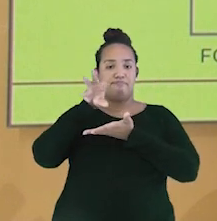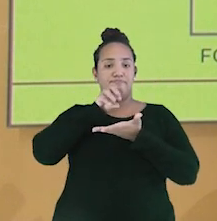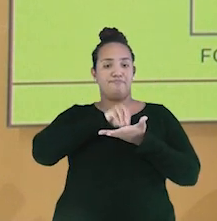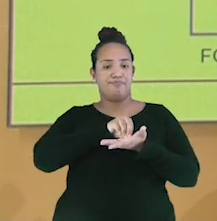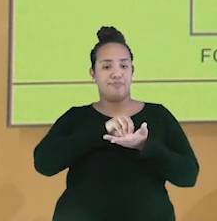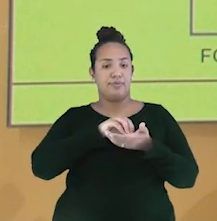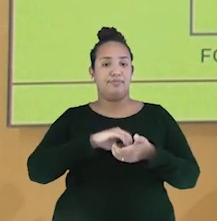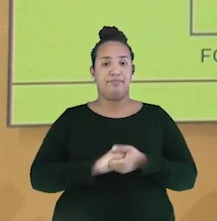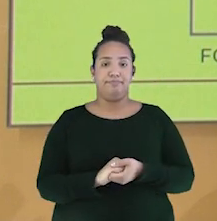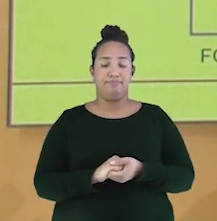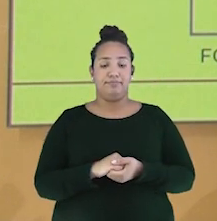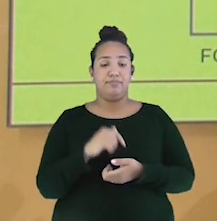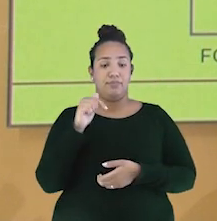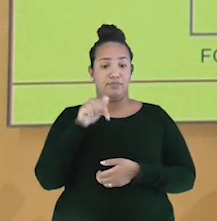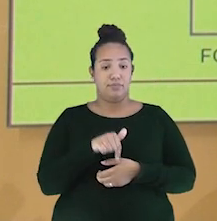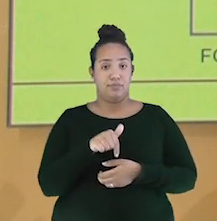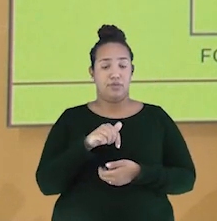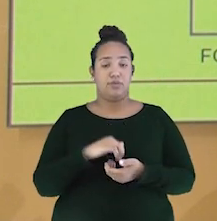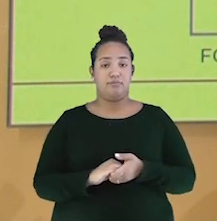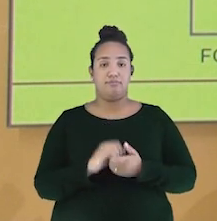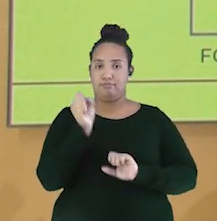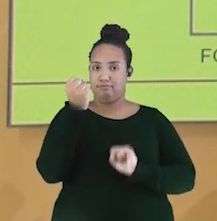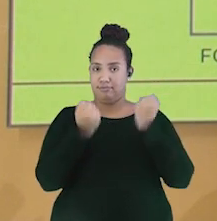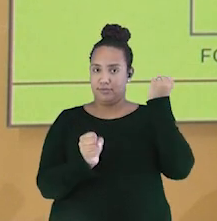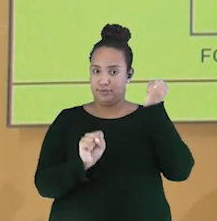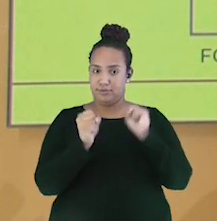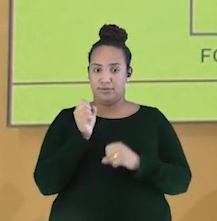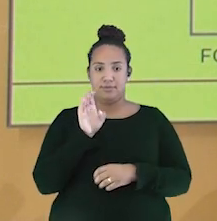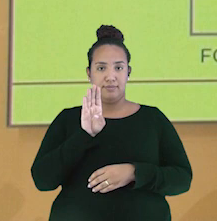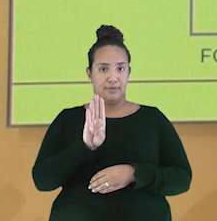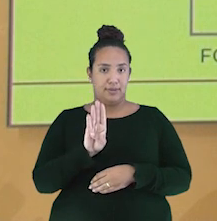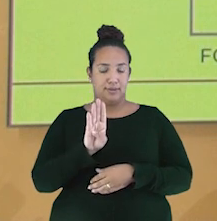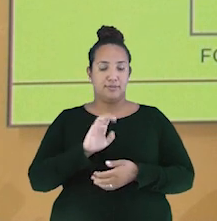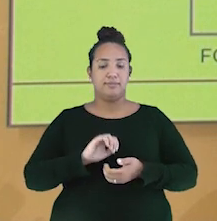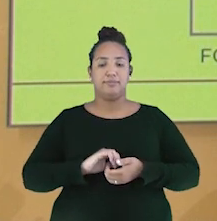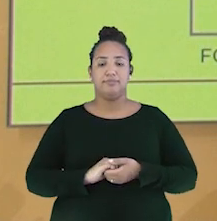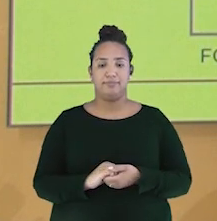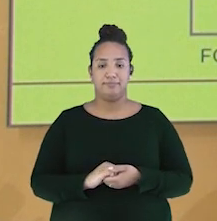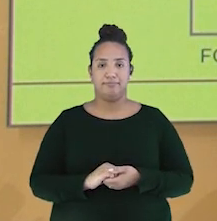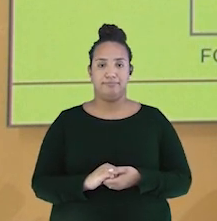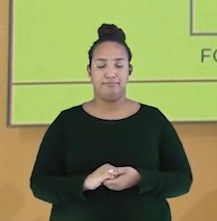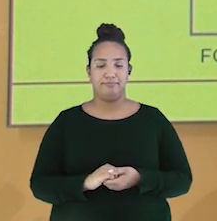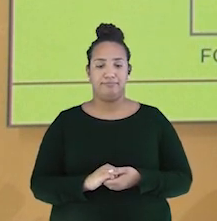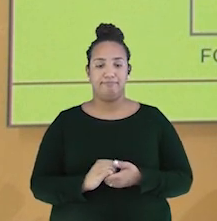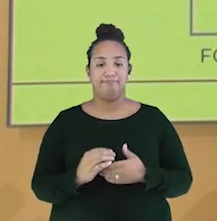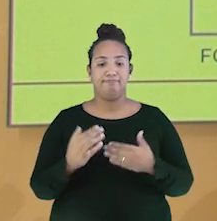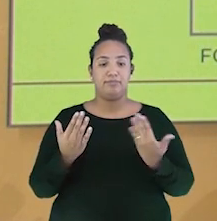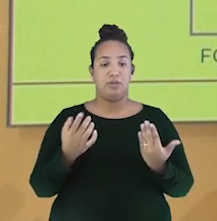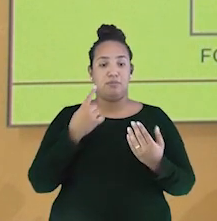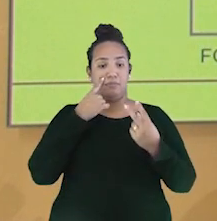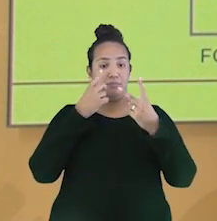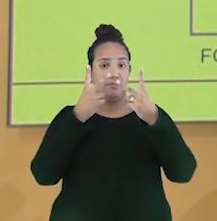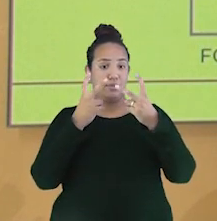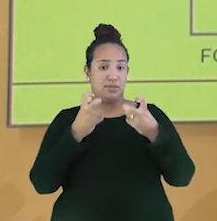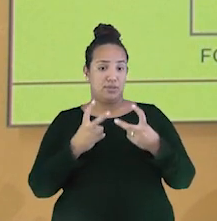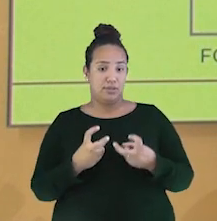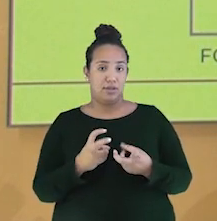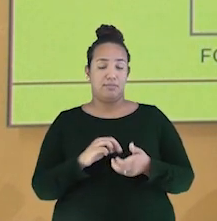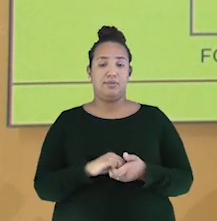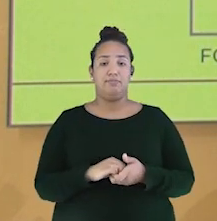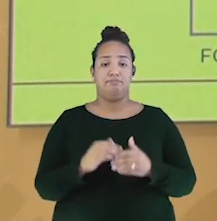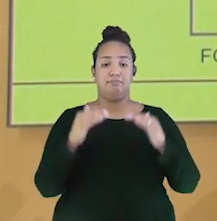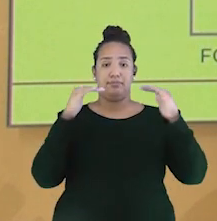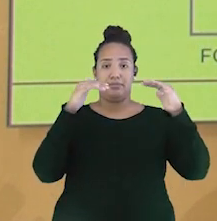nesta conta fonte indústria de observamos aí o shampoo 18